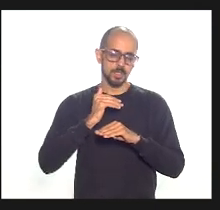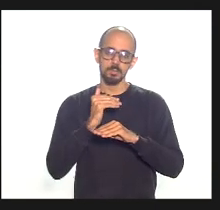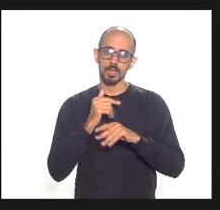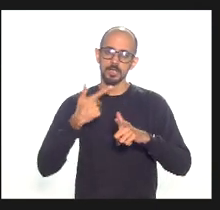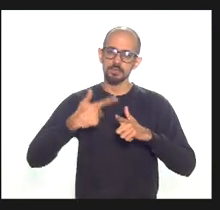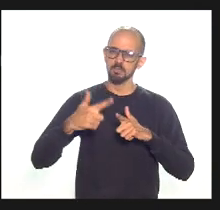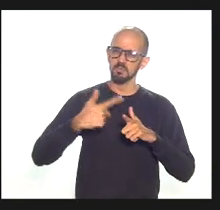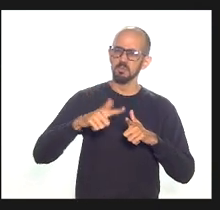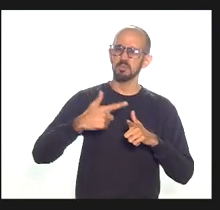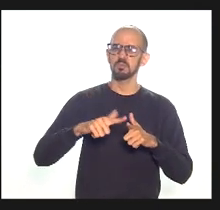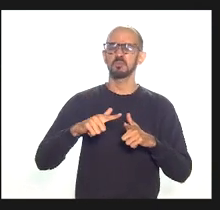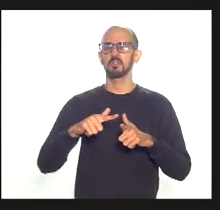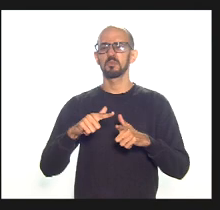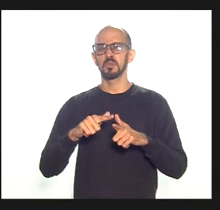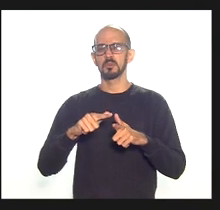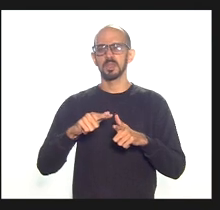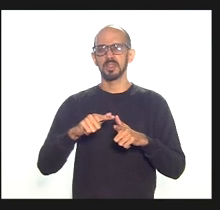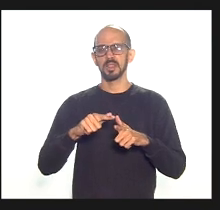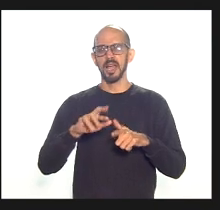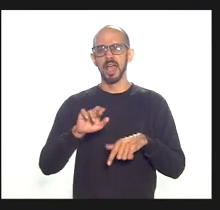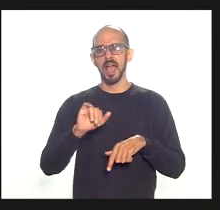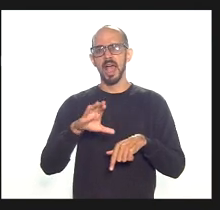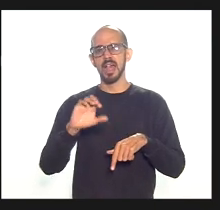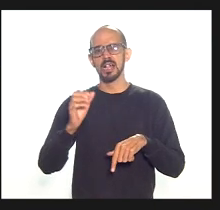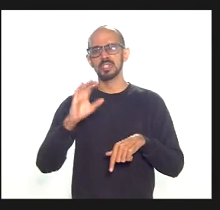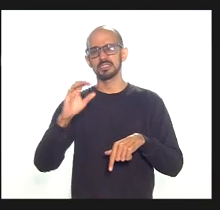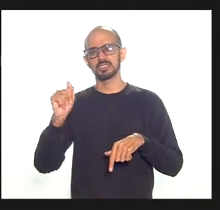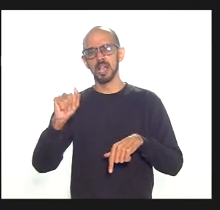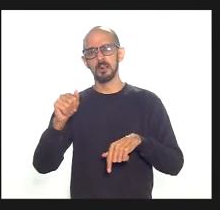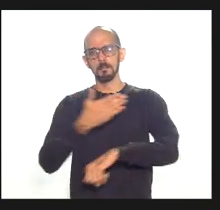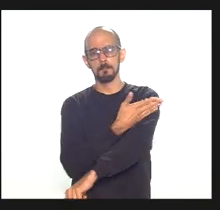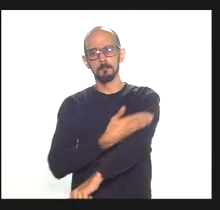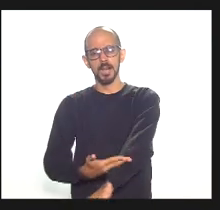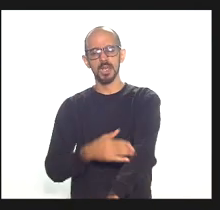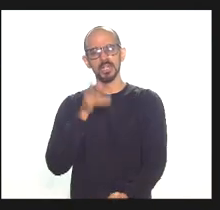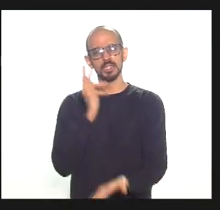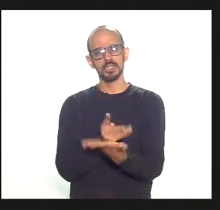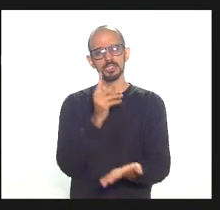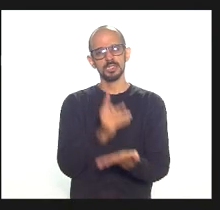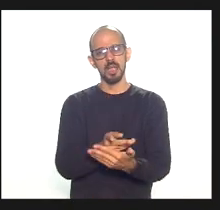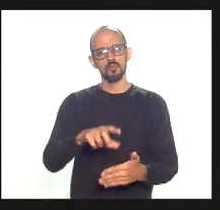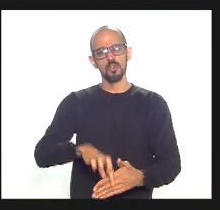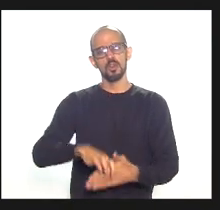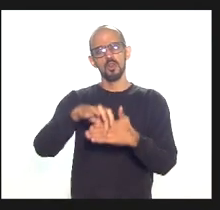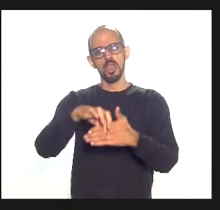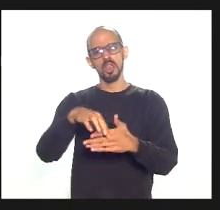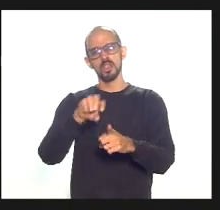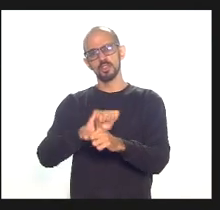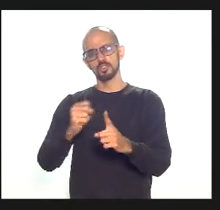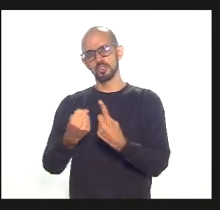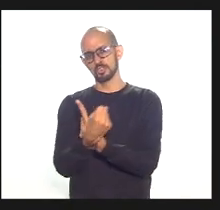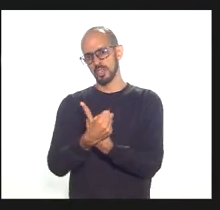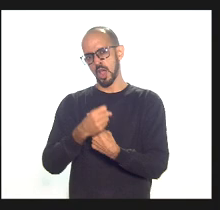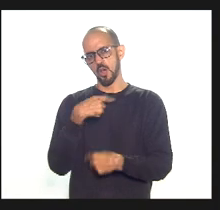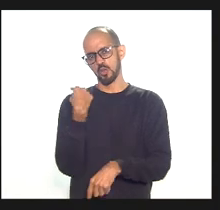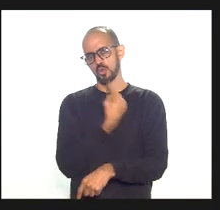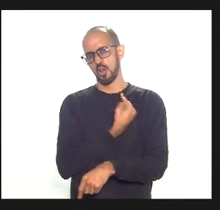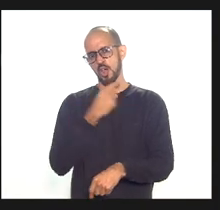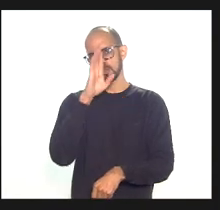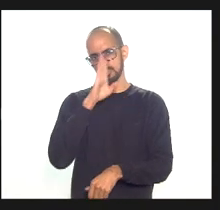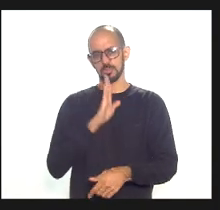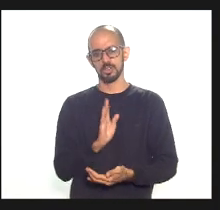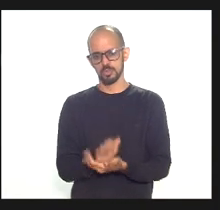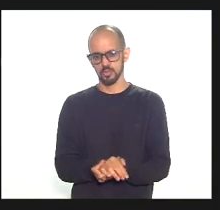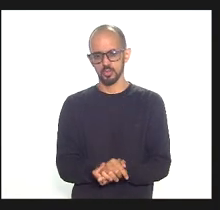processo hegemônico da raça branca, da raça que sempre dominou a nossa sociedade e o nosso país. Então, é